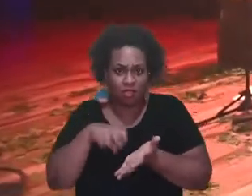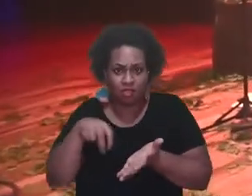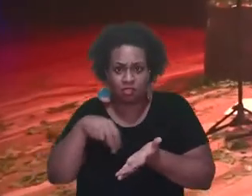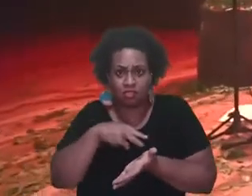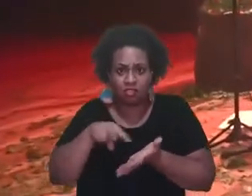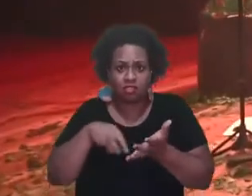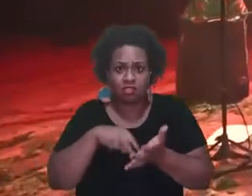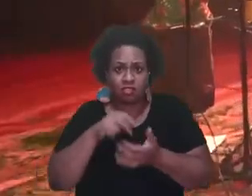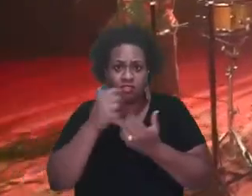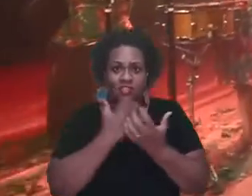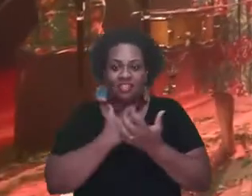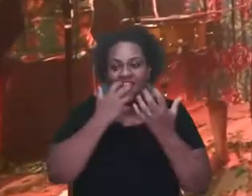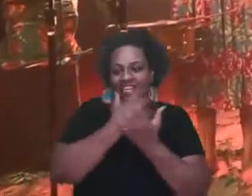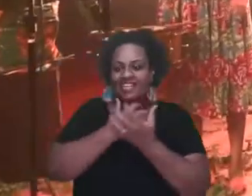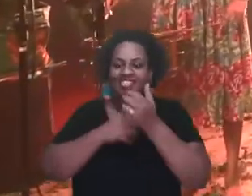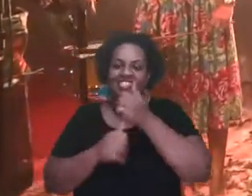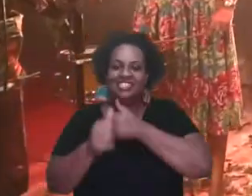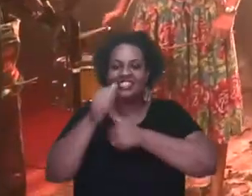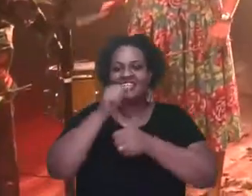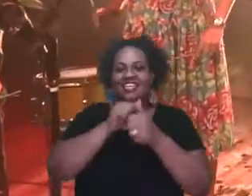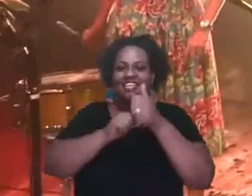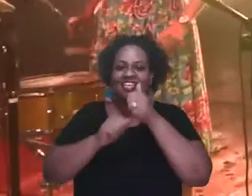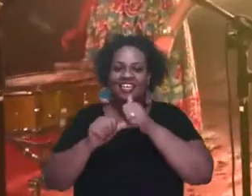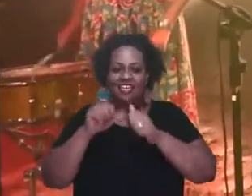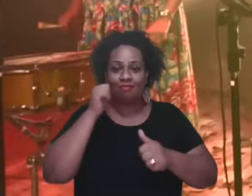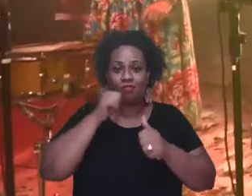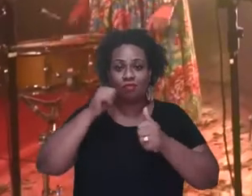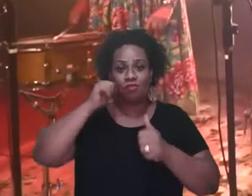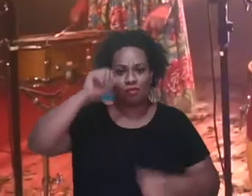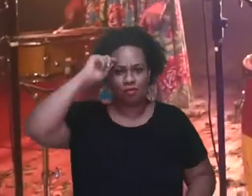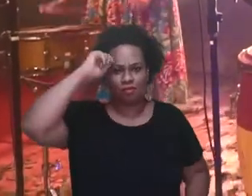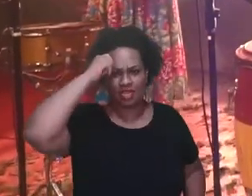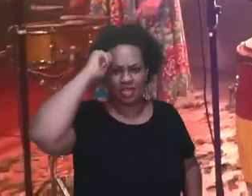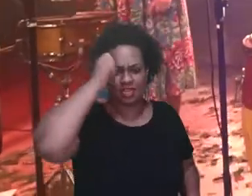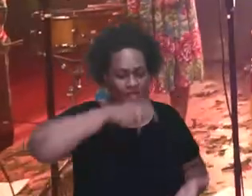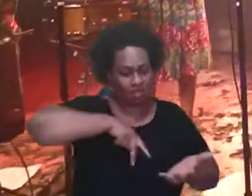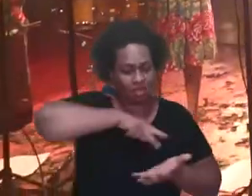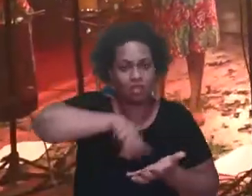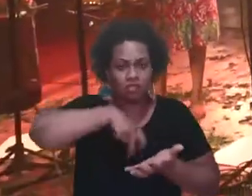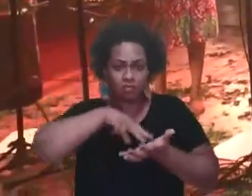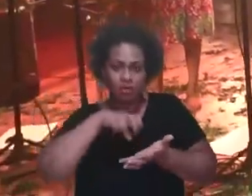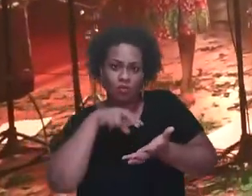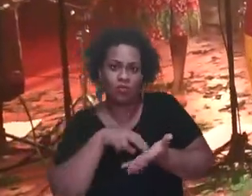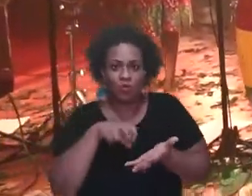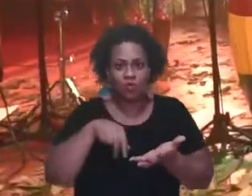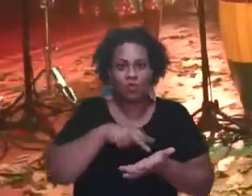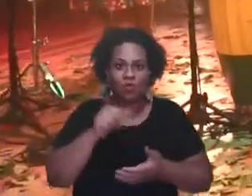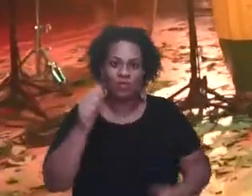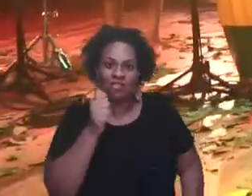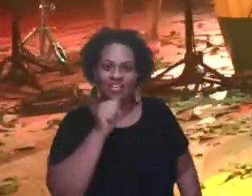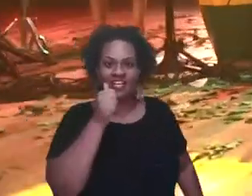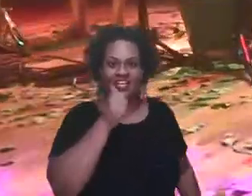cerveja peguinha presente nega rápida ela pula tanto ela vai escrever cadeirinha apertar aqui tem que apesar ela pula ela dança ela